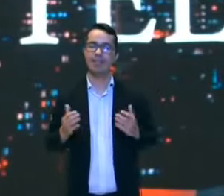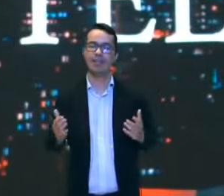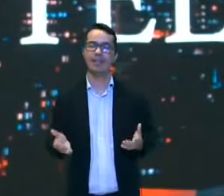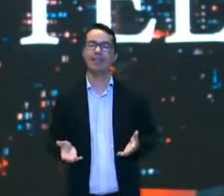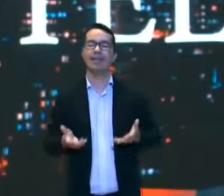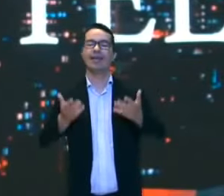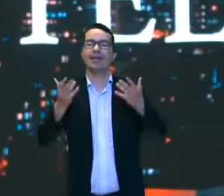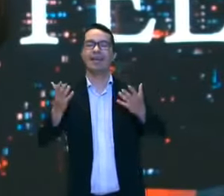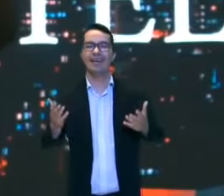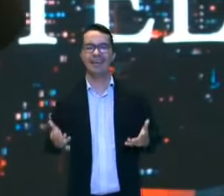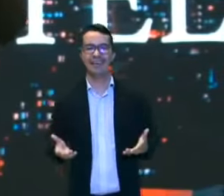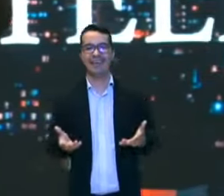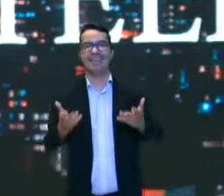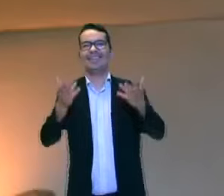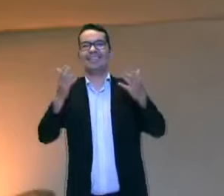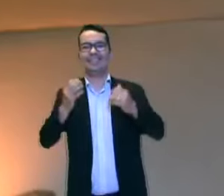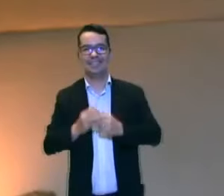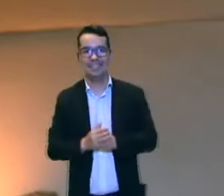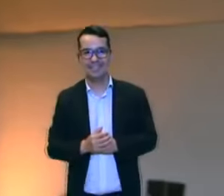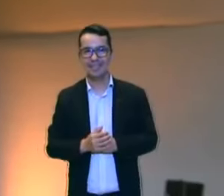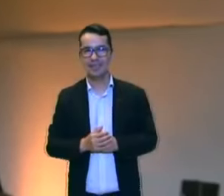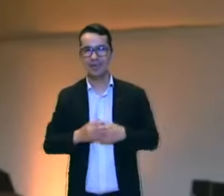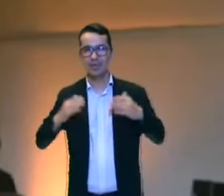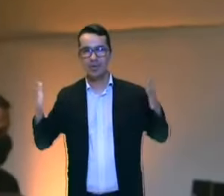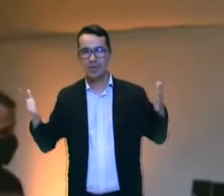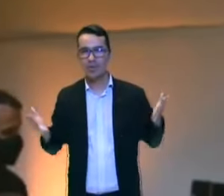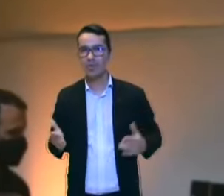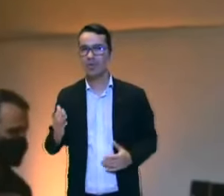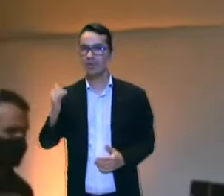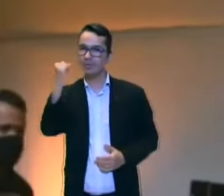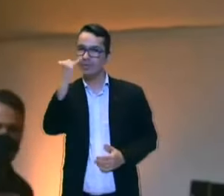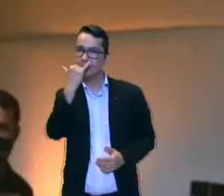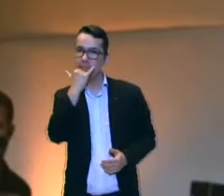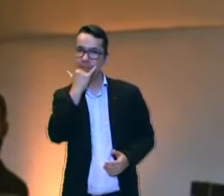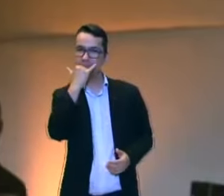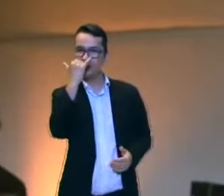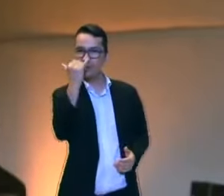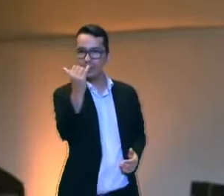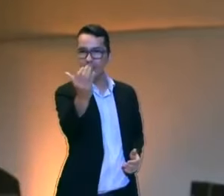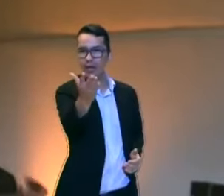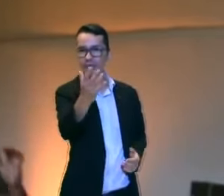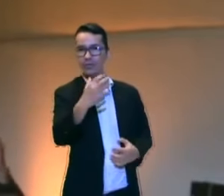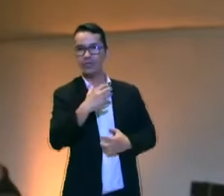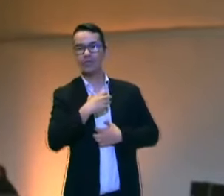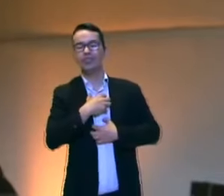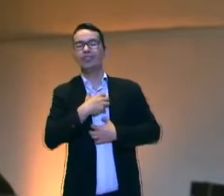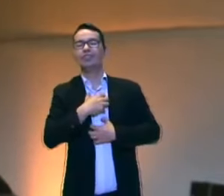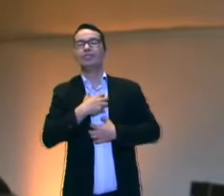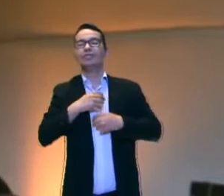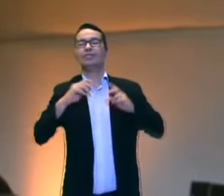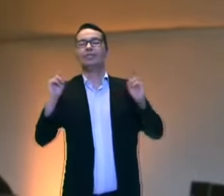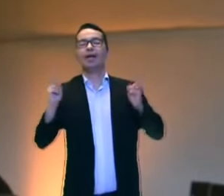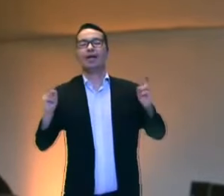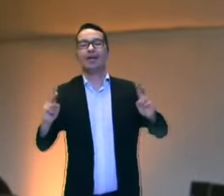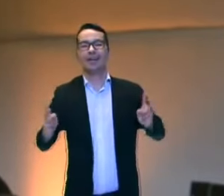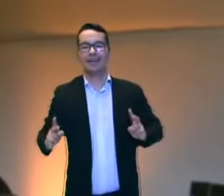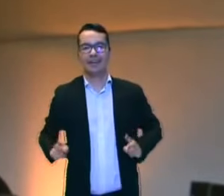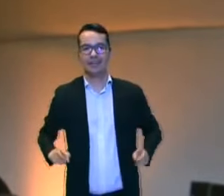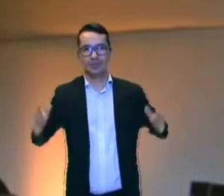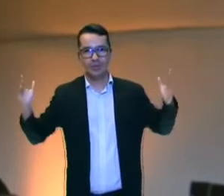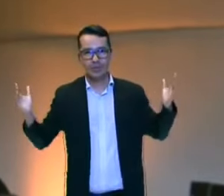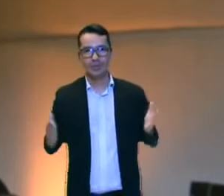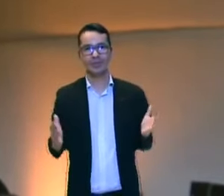no saco, levando ao pé da cruz e falando: aqui ninguém cai mais por causa disso.